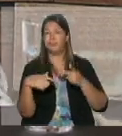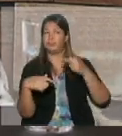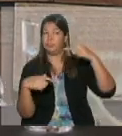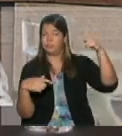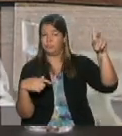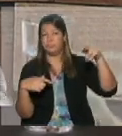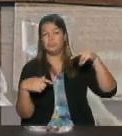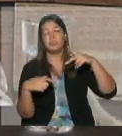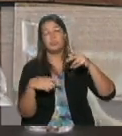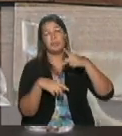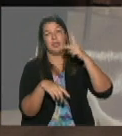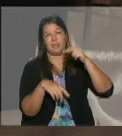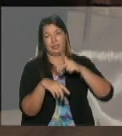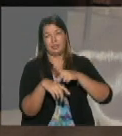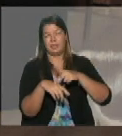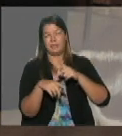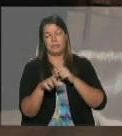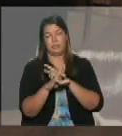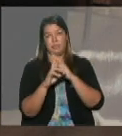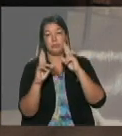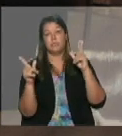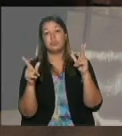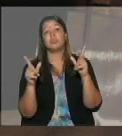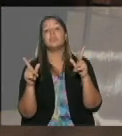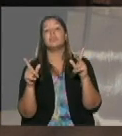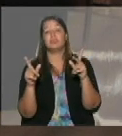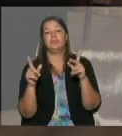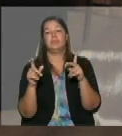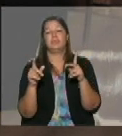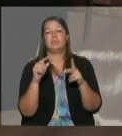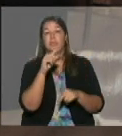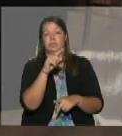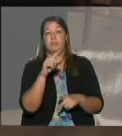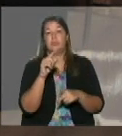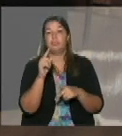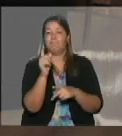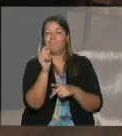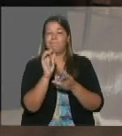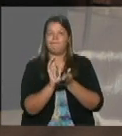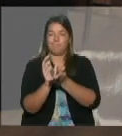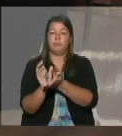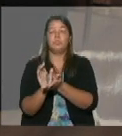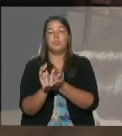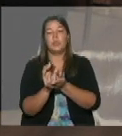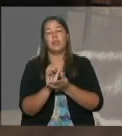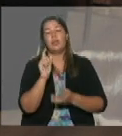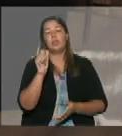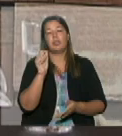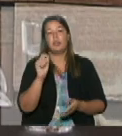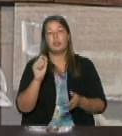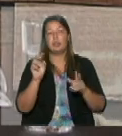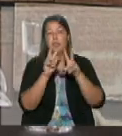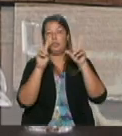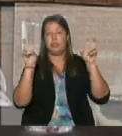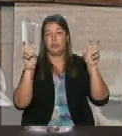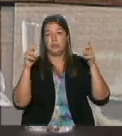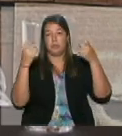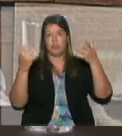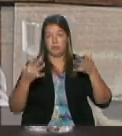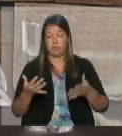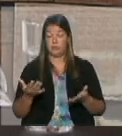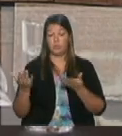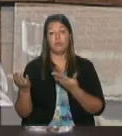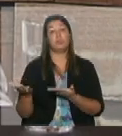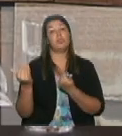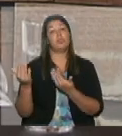o Jornal dos Esportes. E eu me lembro, o conto tinha que ser sobre a missão da juventude no mundo de